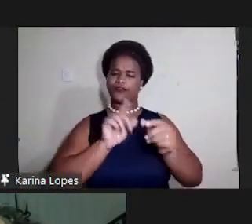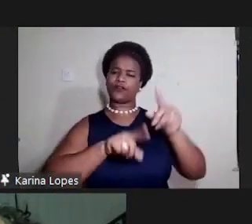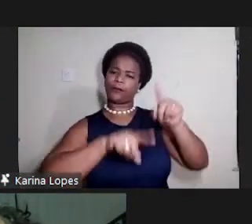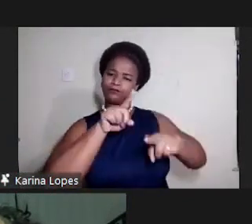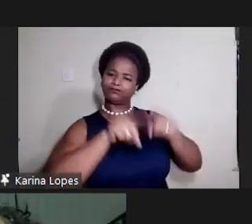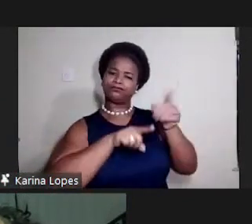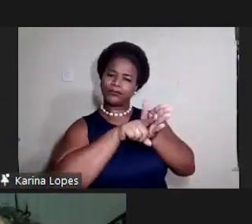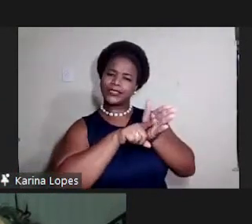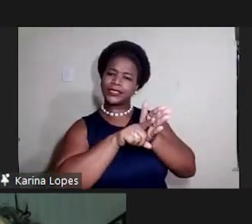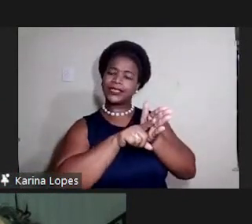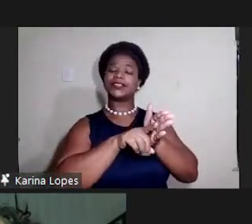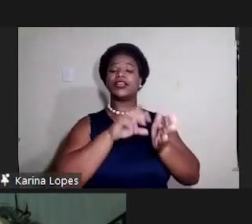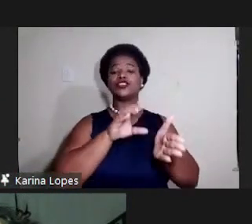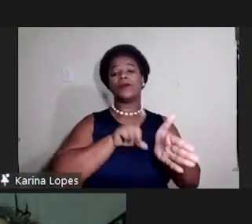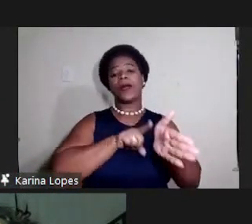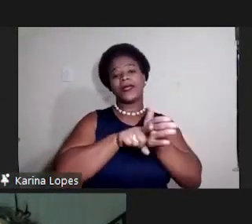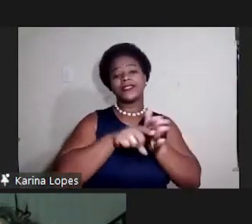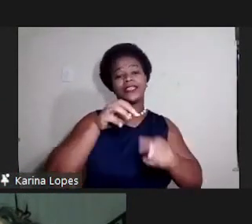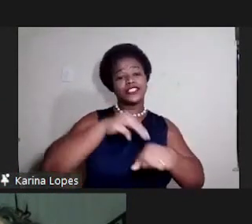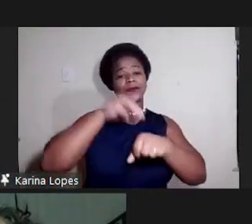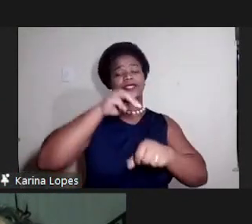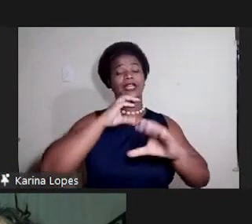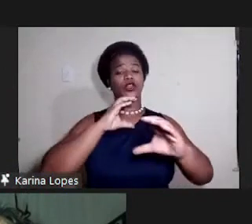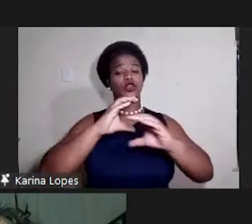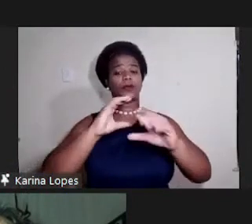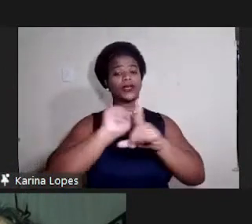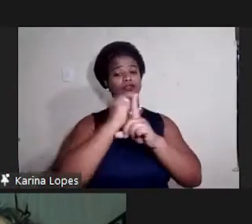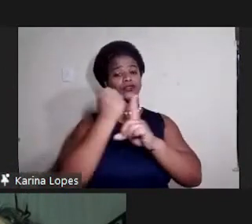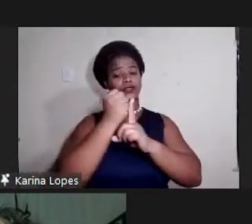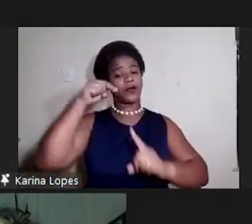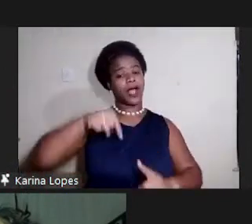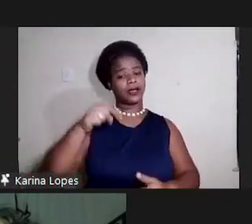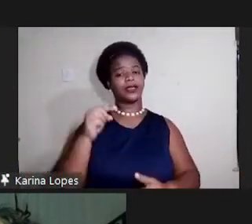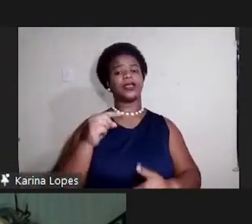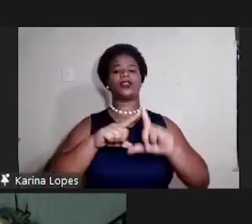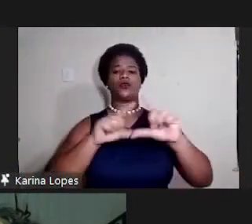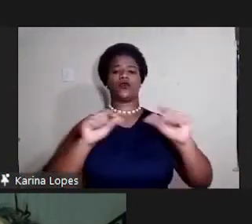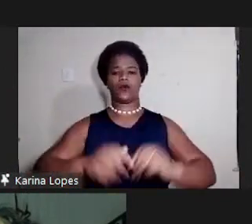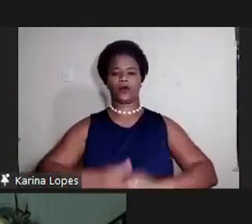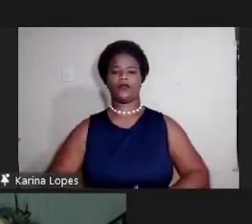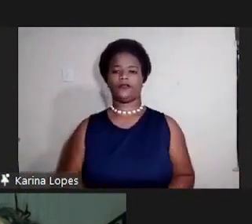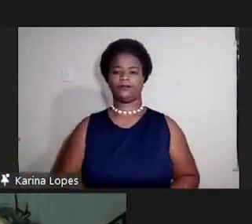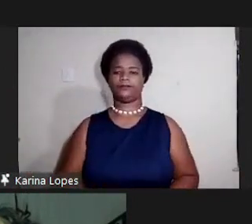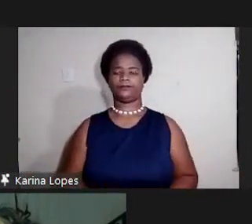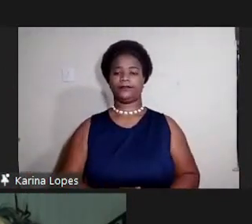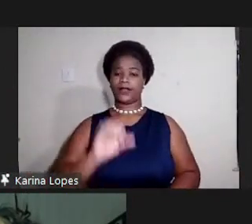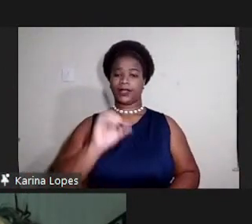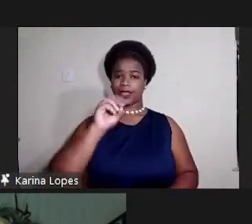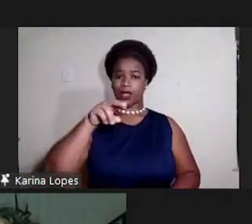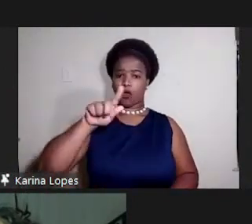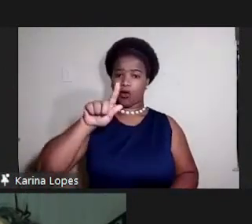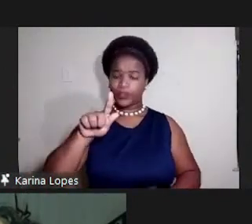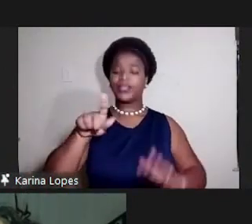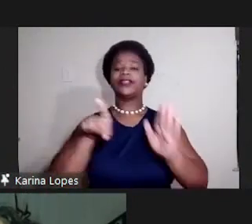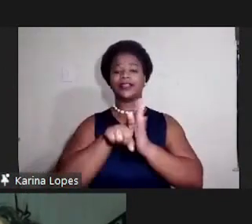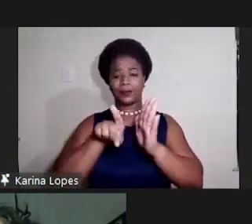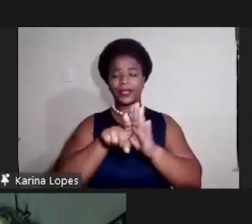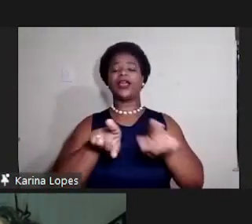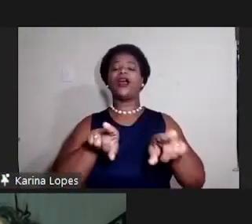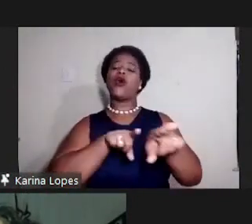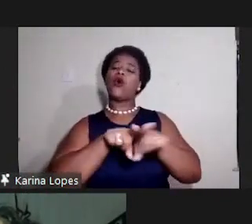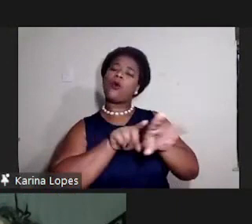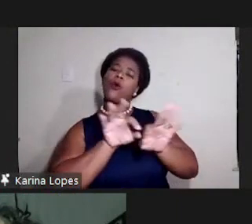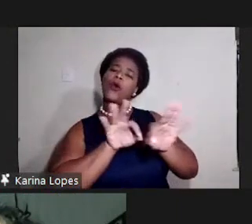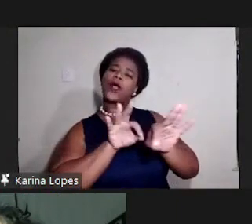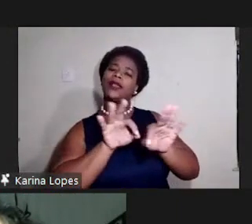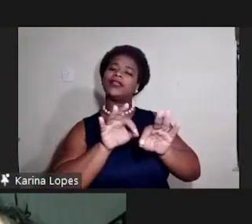em comunicação social da UFJF. Na ONG Outro Brasil organiza regularmente projeções e debates